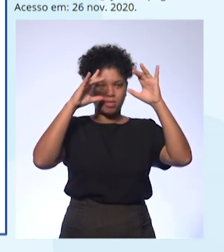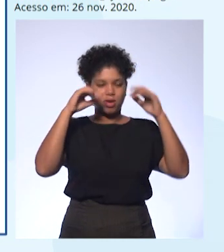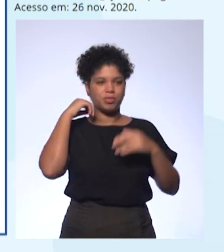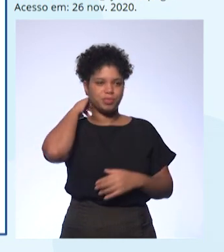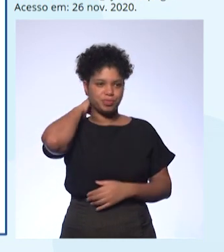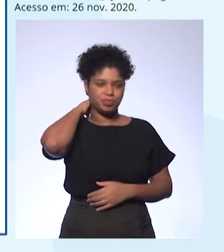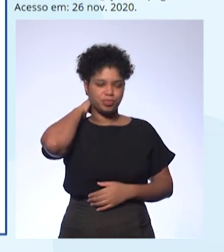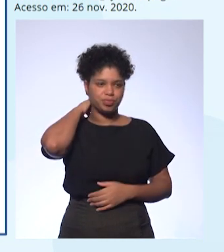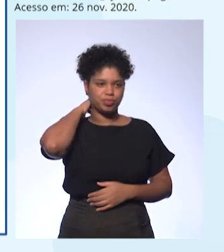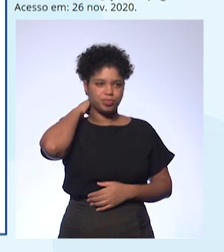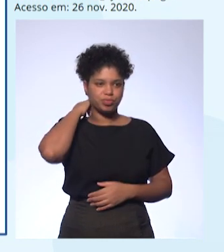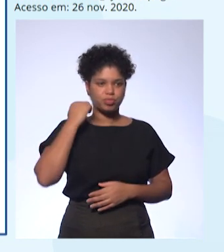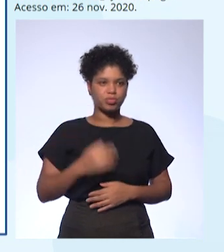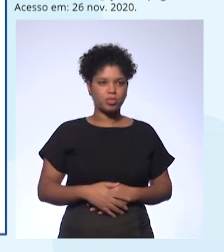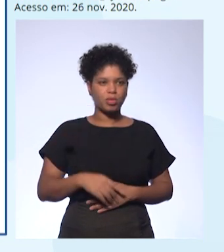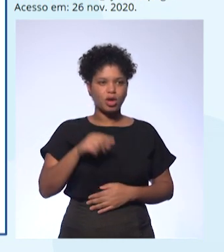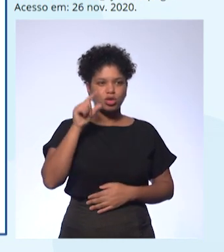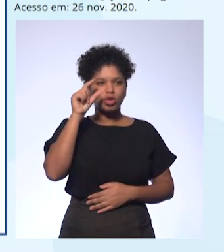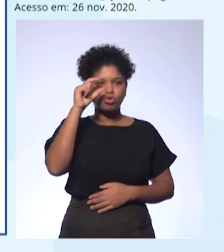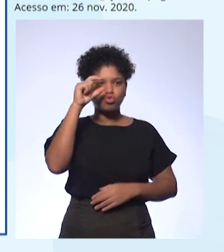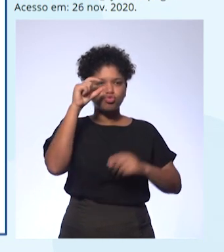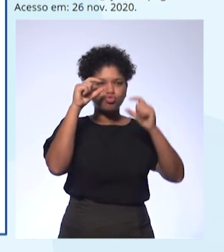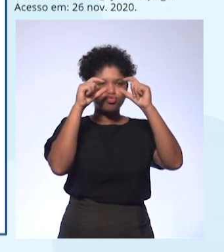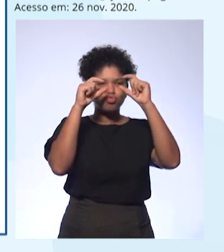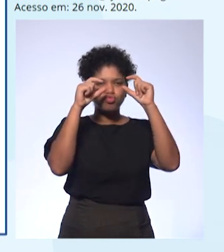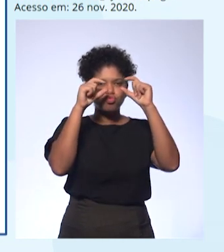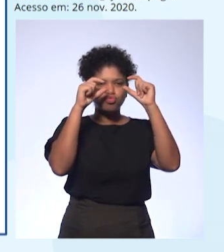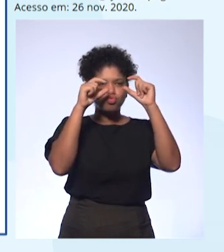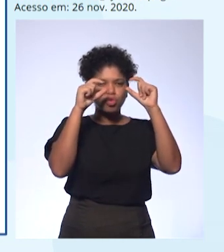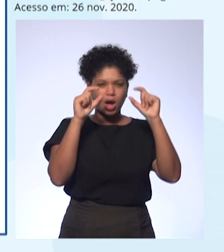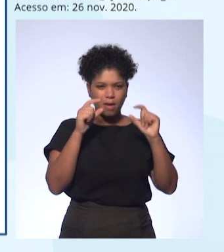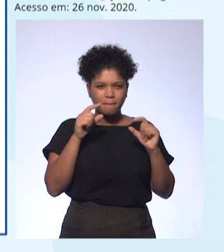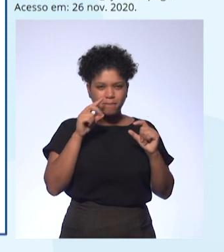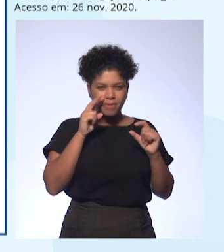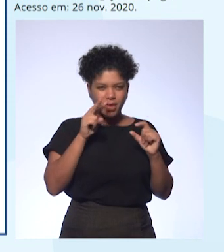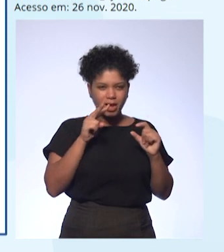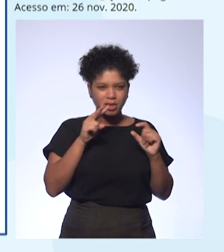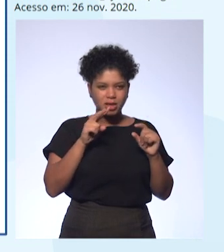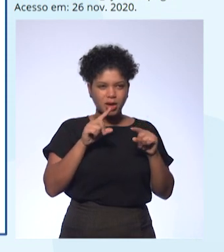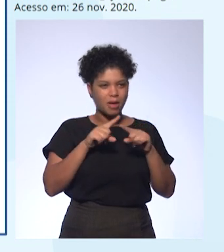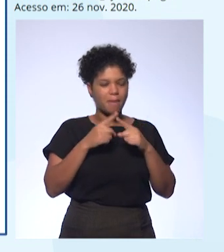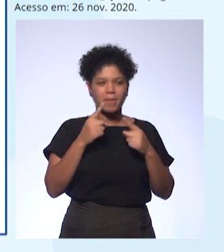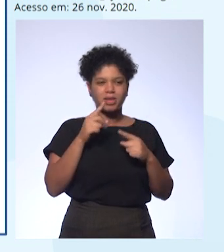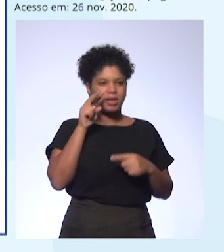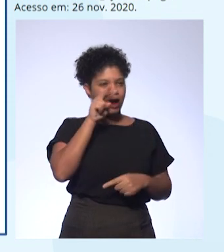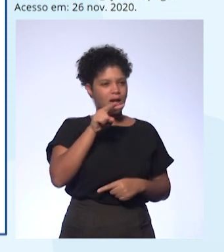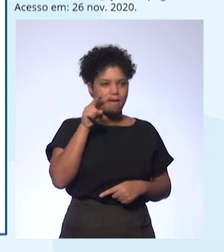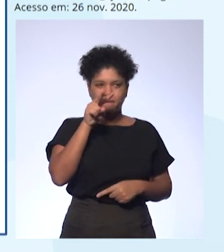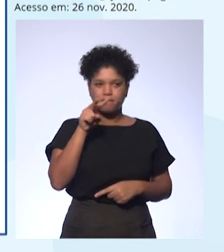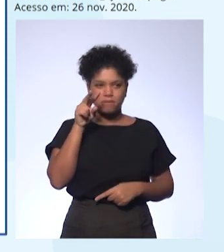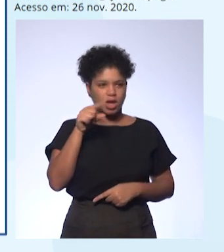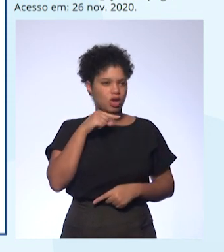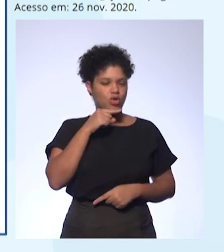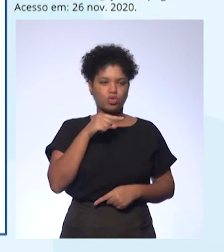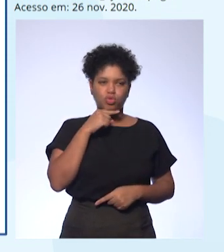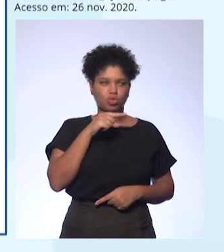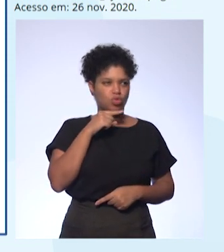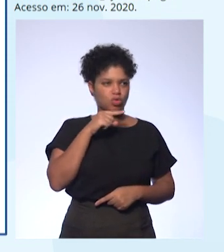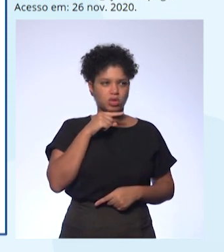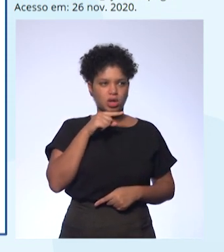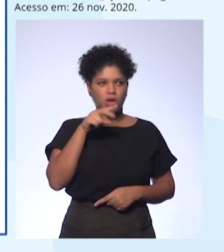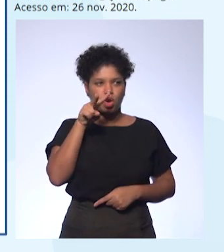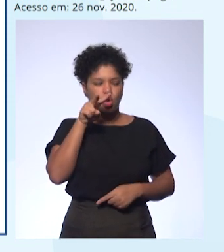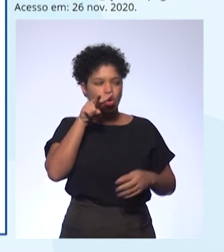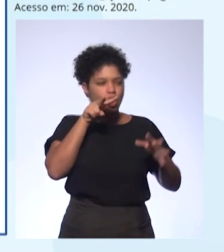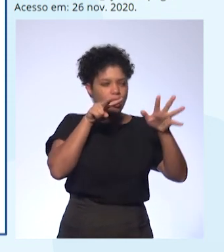para esses olhinhos, né? Parecem dois olhinhos aí, mas eles não conseguem formar a imagem, eles vão só simplesmente